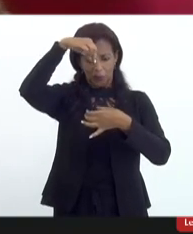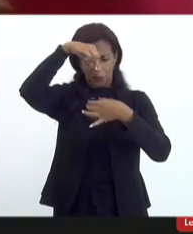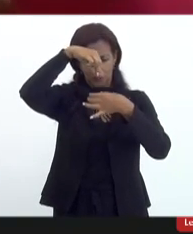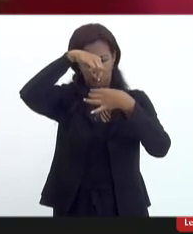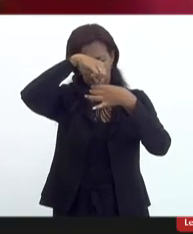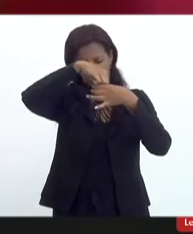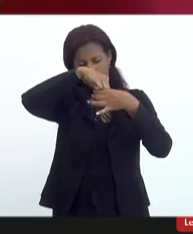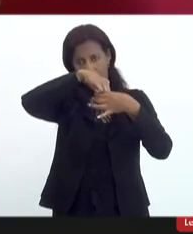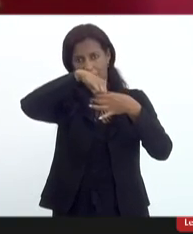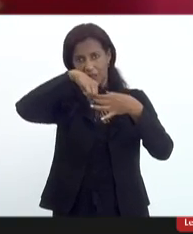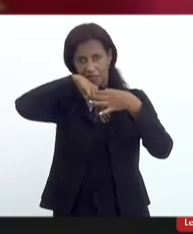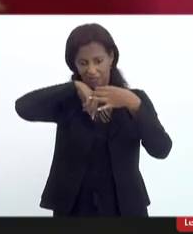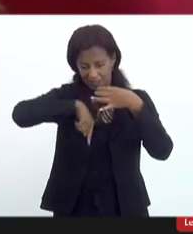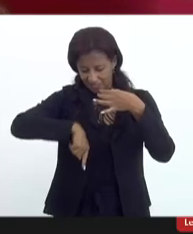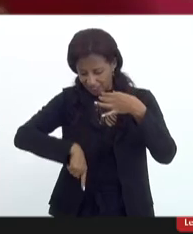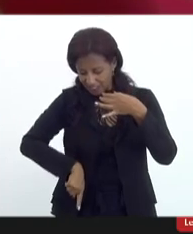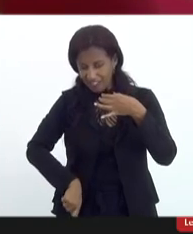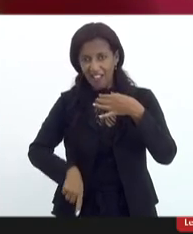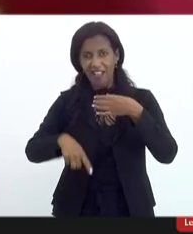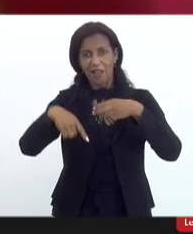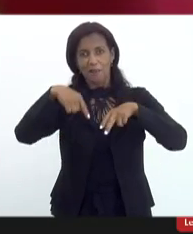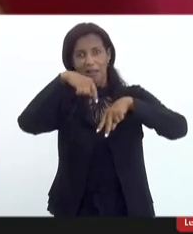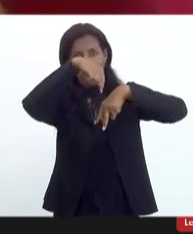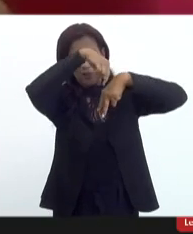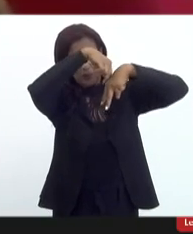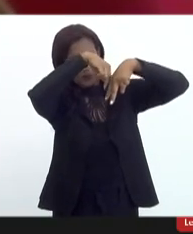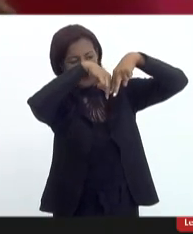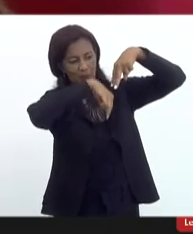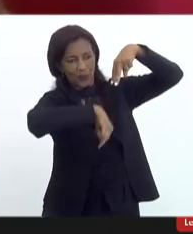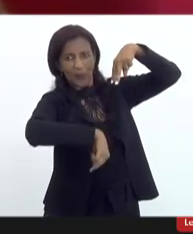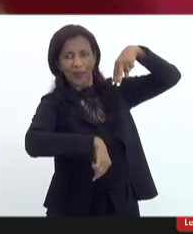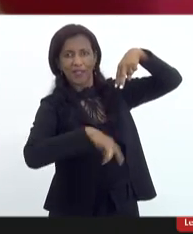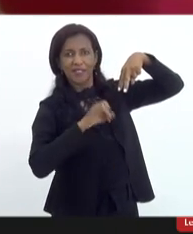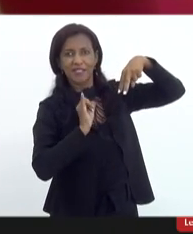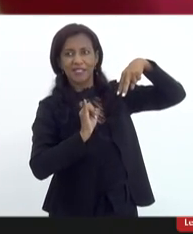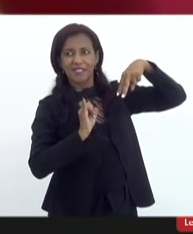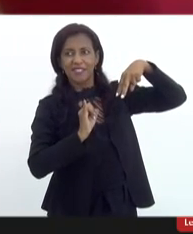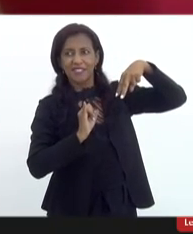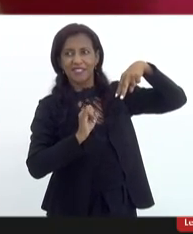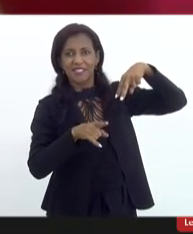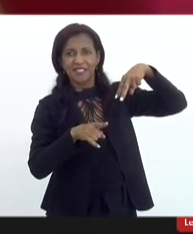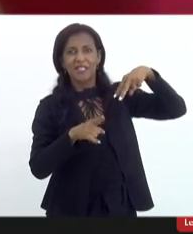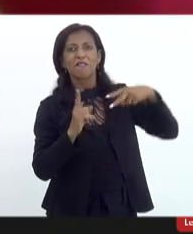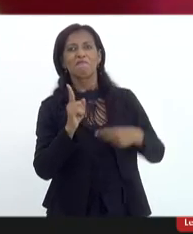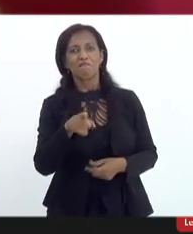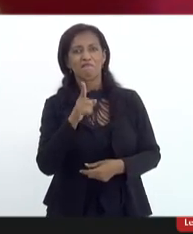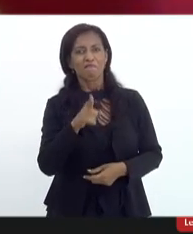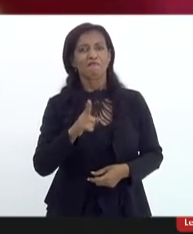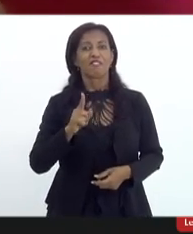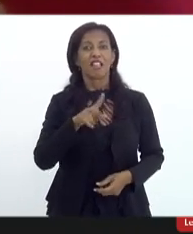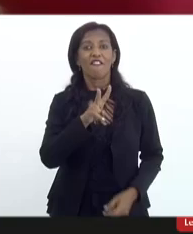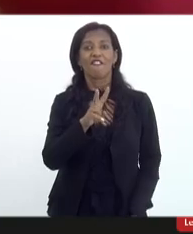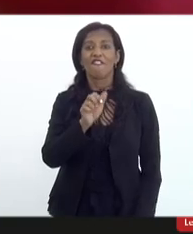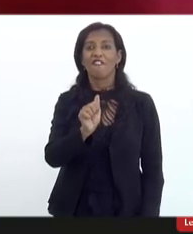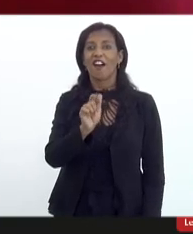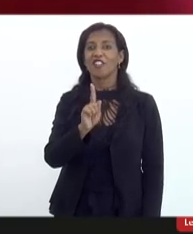Se a laranja saísse do outro lado, tudo bem, se não, era passível de ser autuado por vadiagem, né? Então, como a polícia